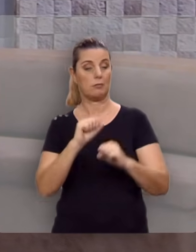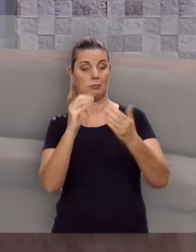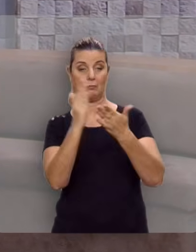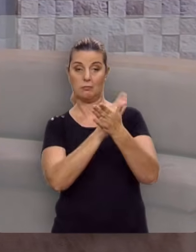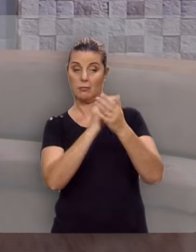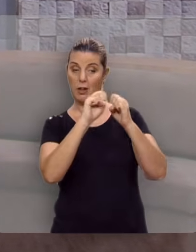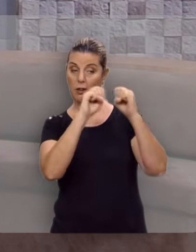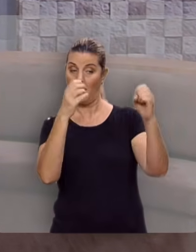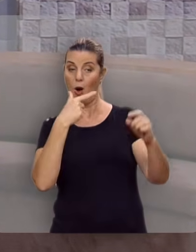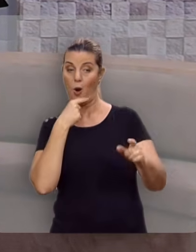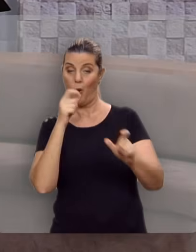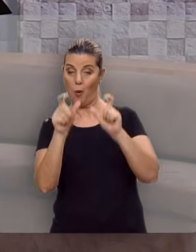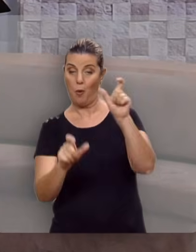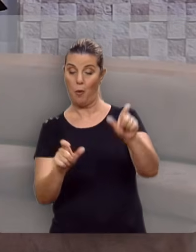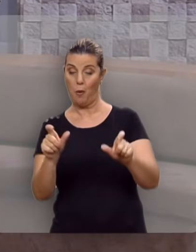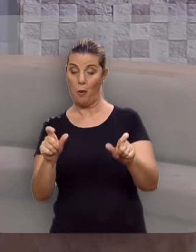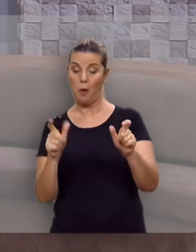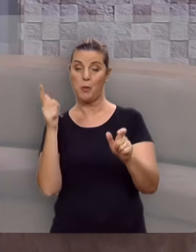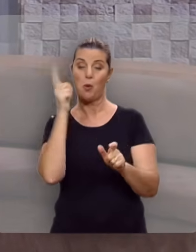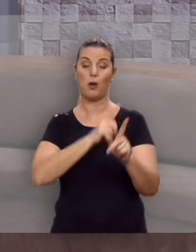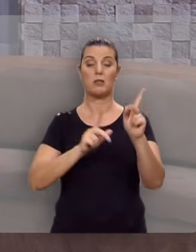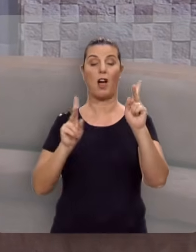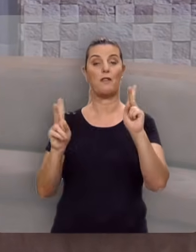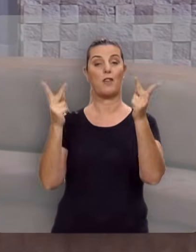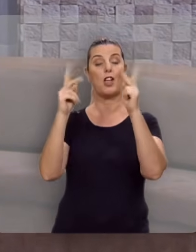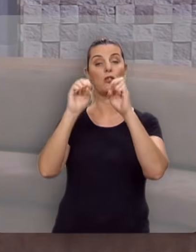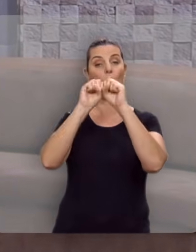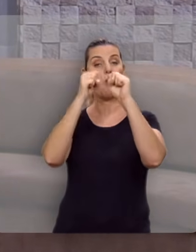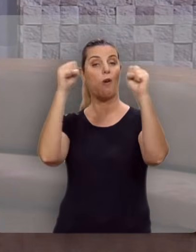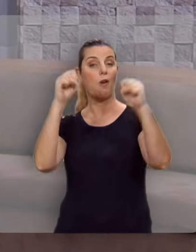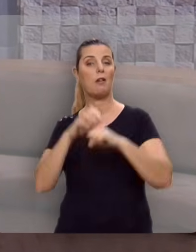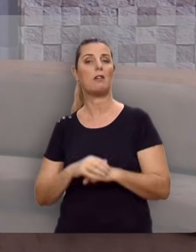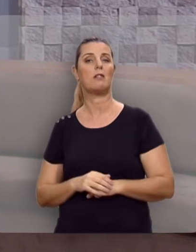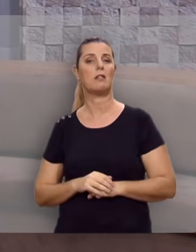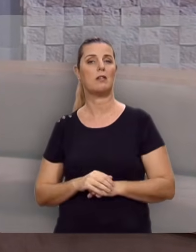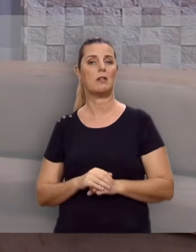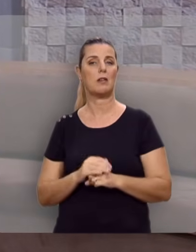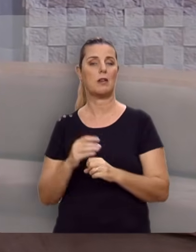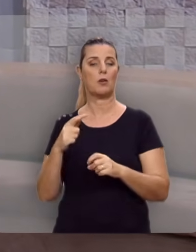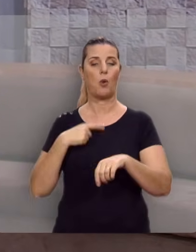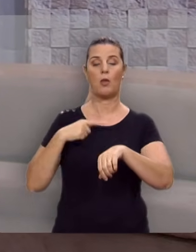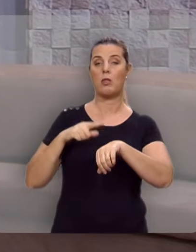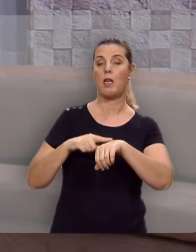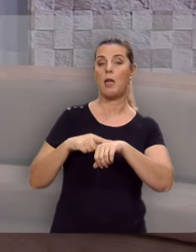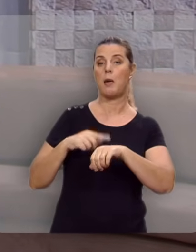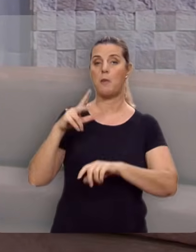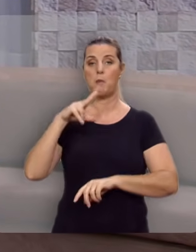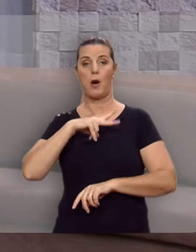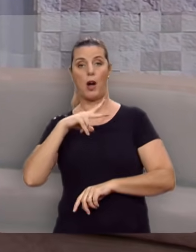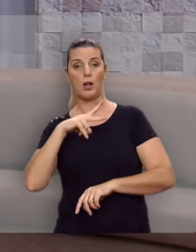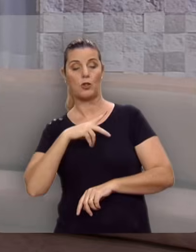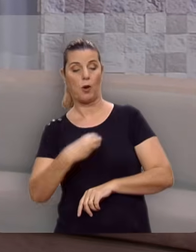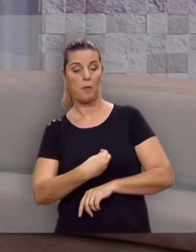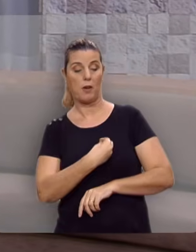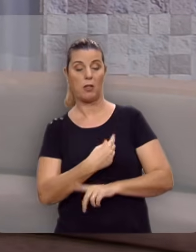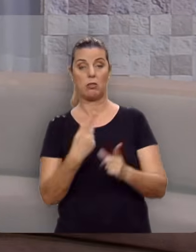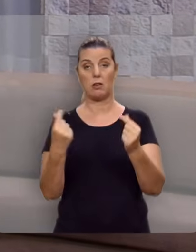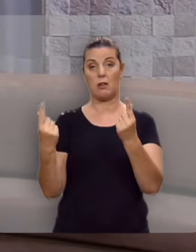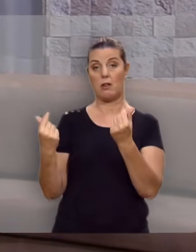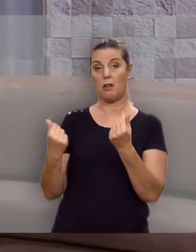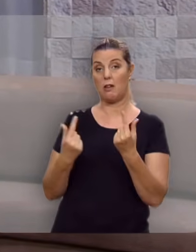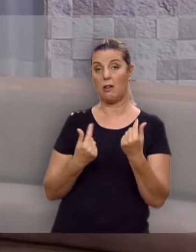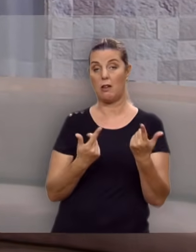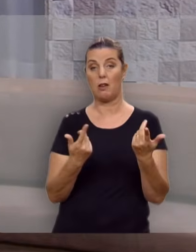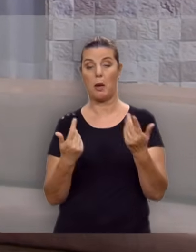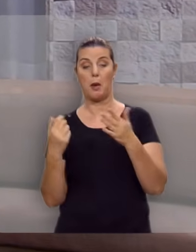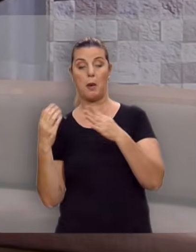Grandes homens que conquistaram vitórias esplêndidas na área pessoal, na área